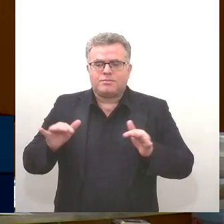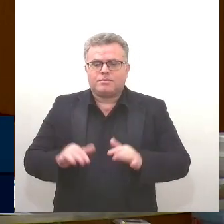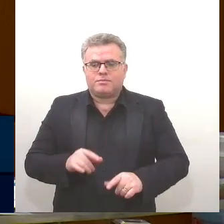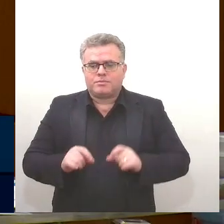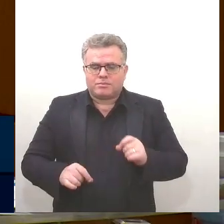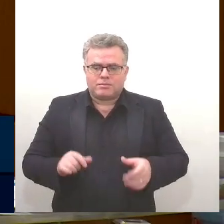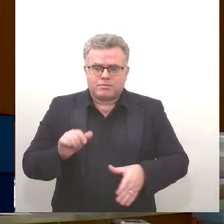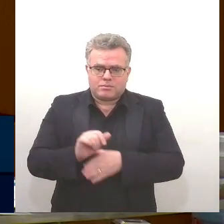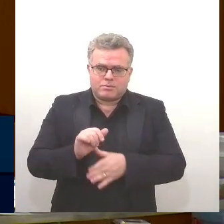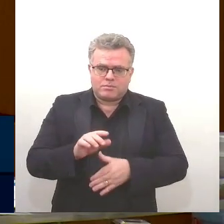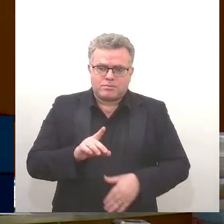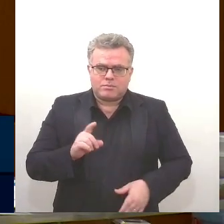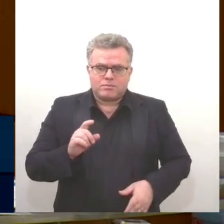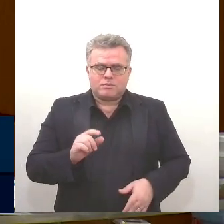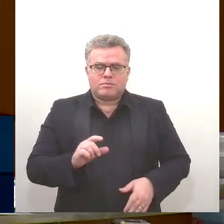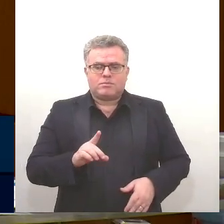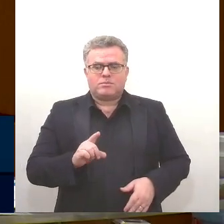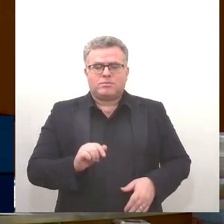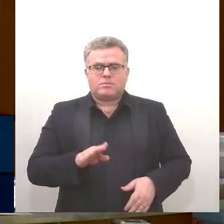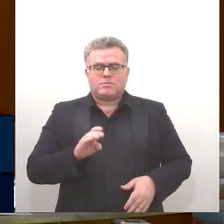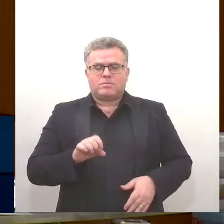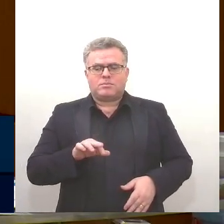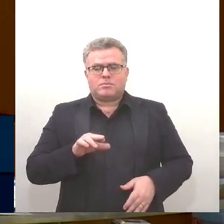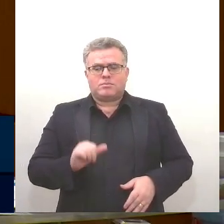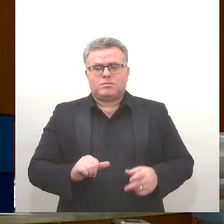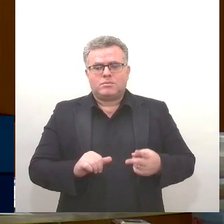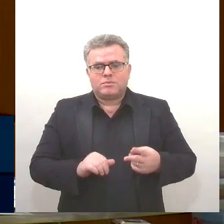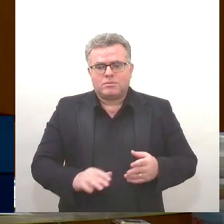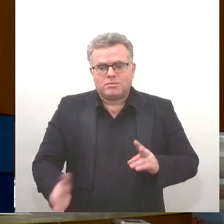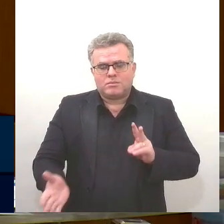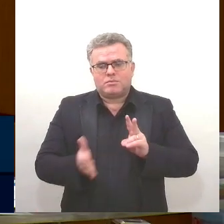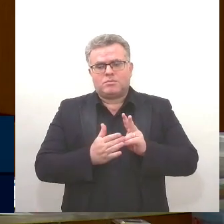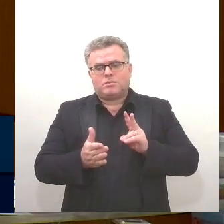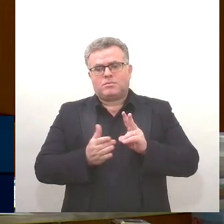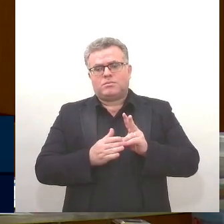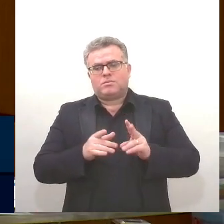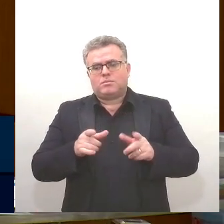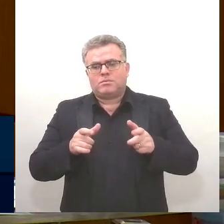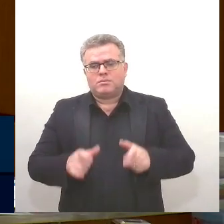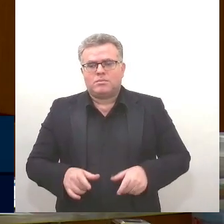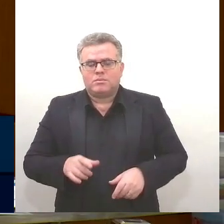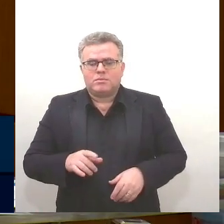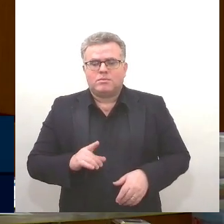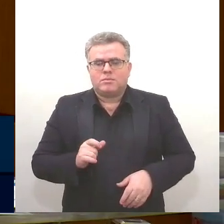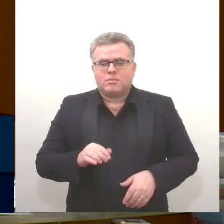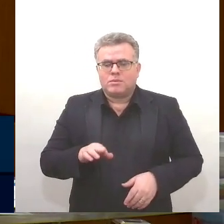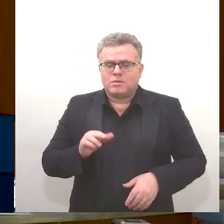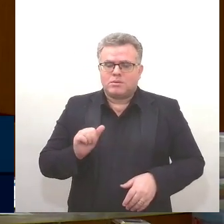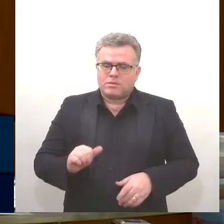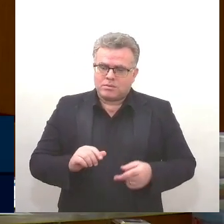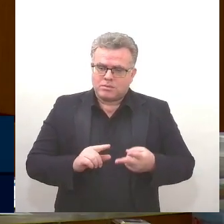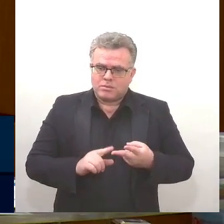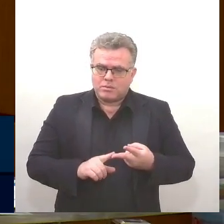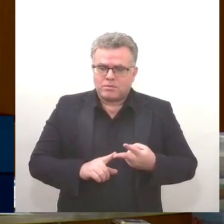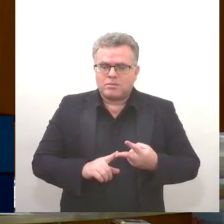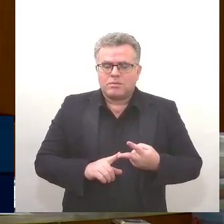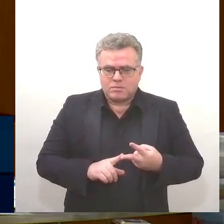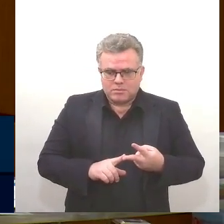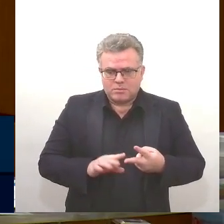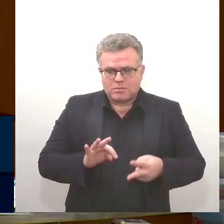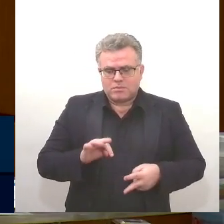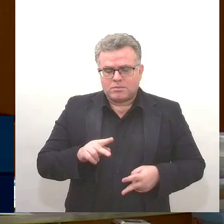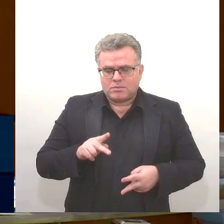ruda que é indígena do Povo aranã Iago serig Tupinambá do Povo